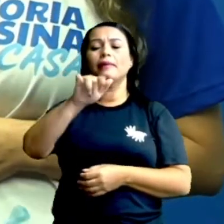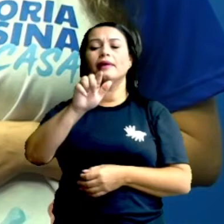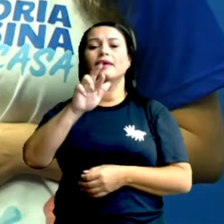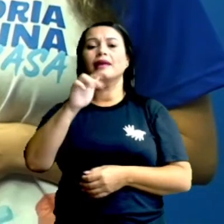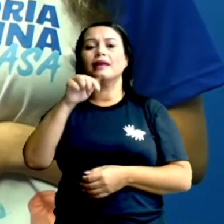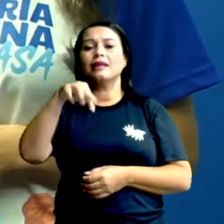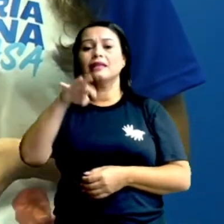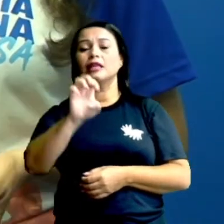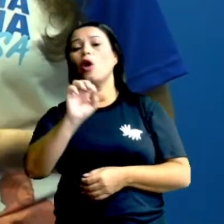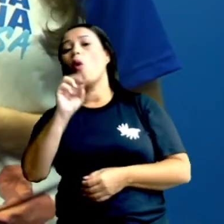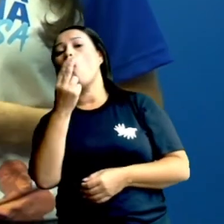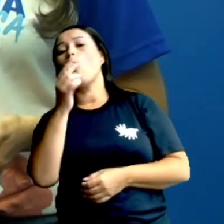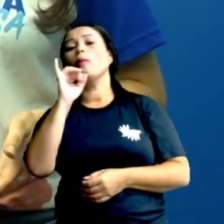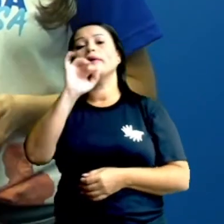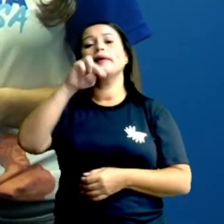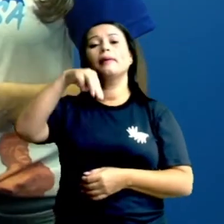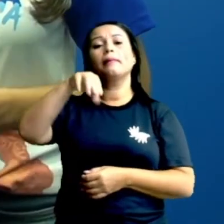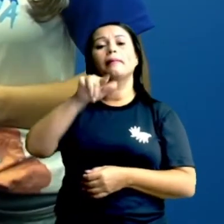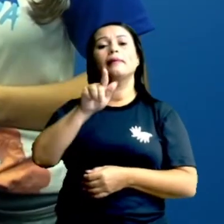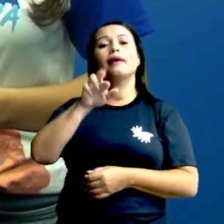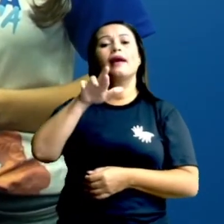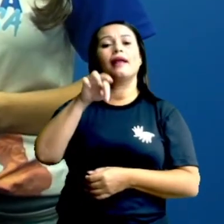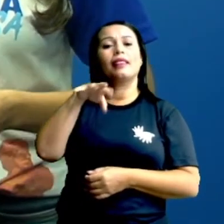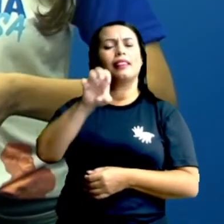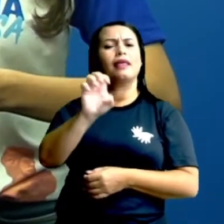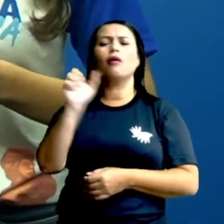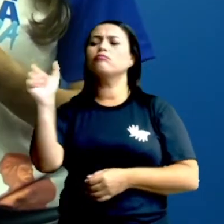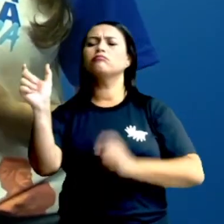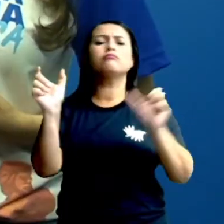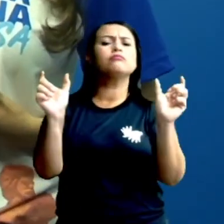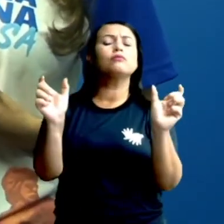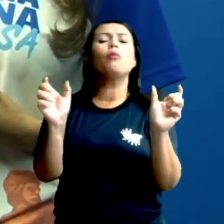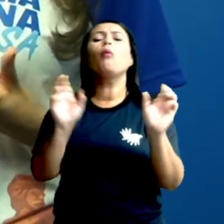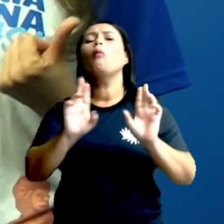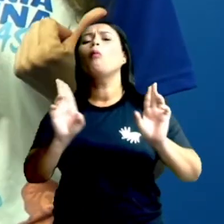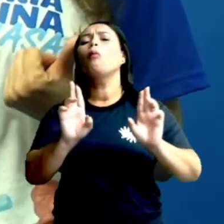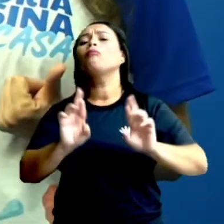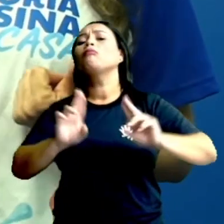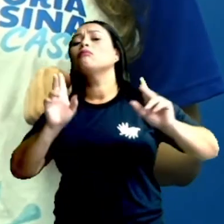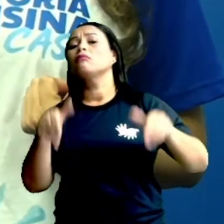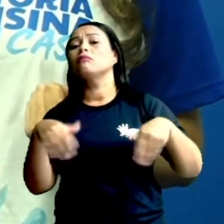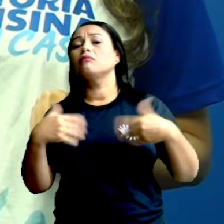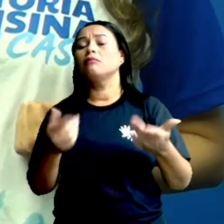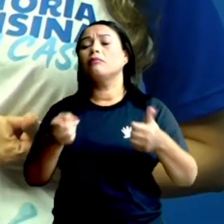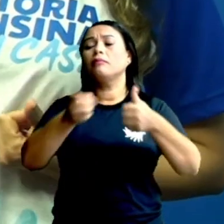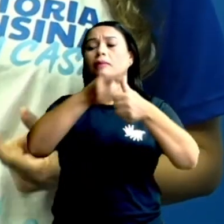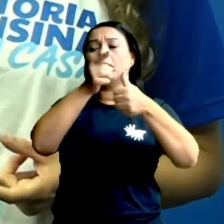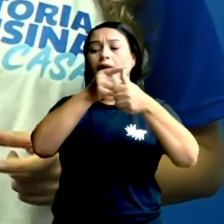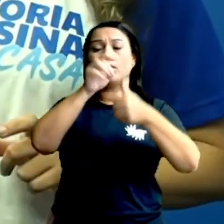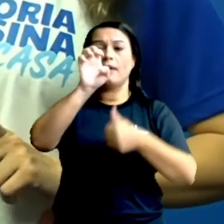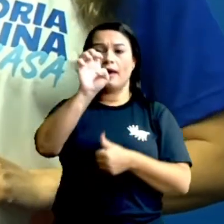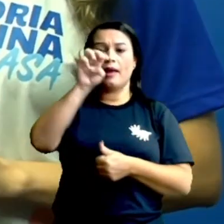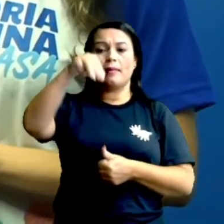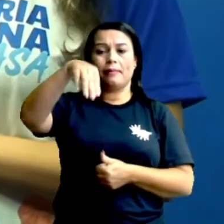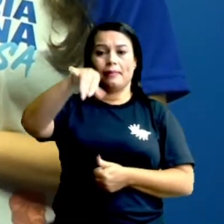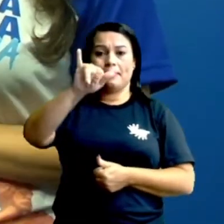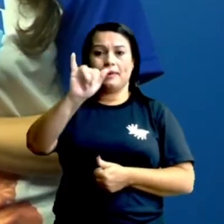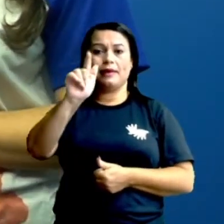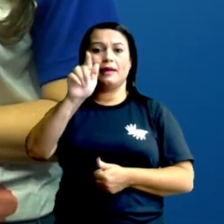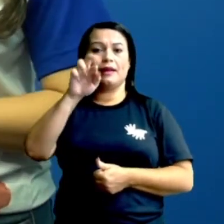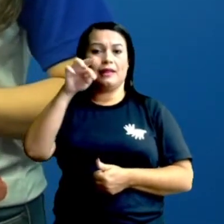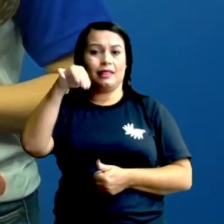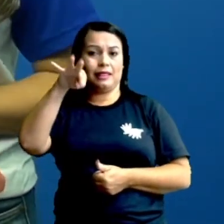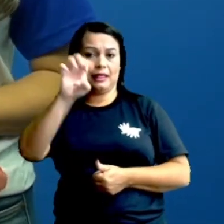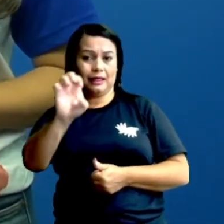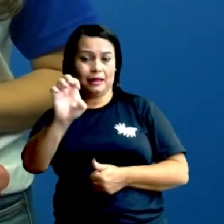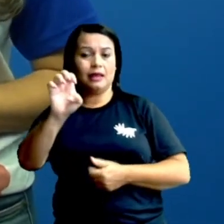emigrante ou imigrante? Qual é a diferença desses dois nomes, tá? Percebam que aí o primeiro começa com E, né?